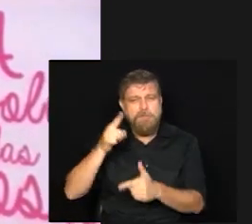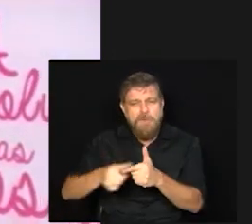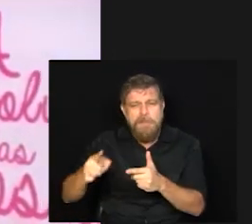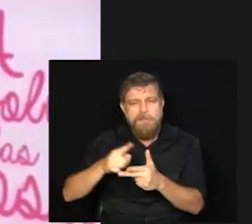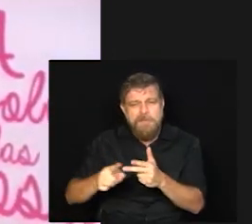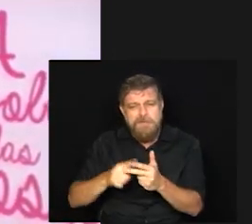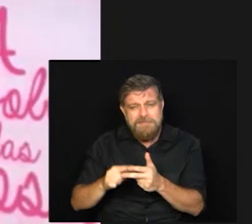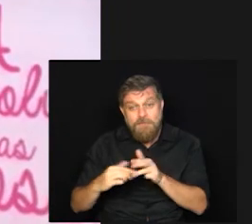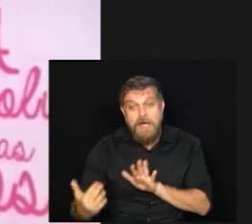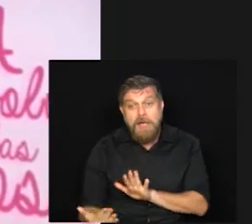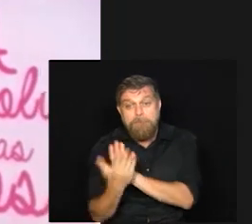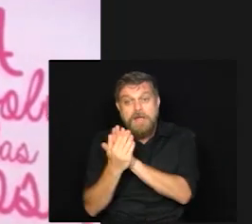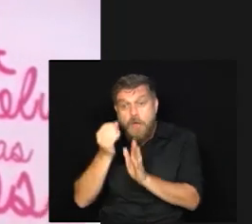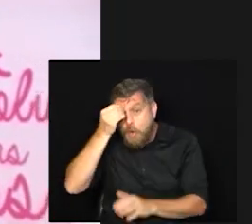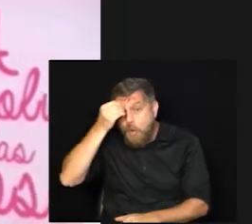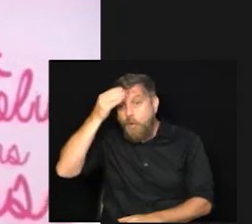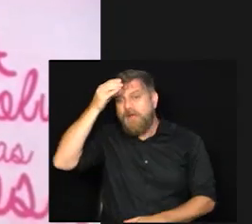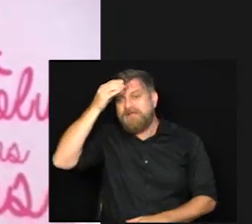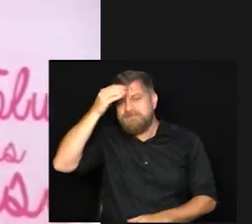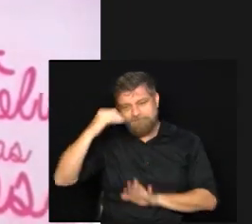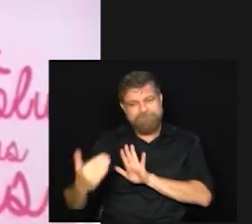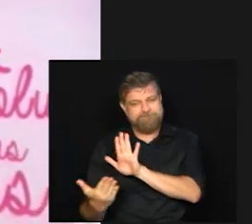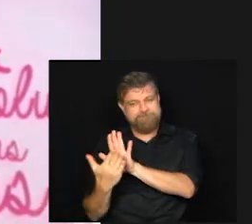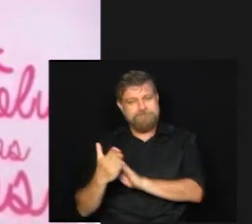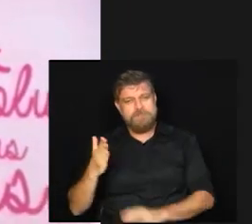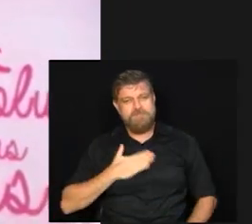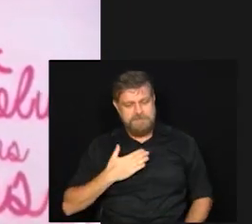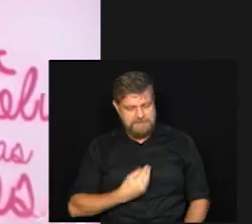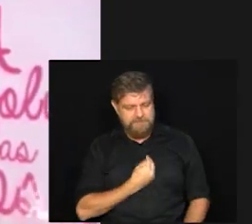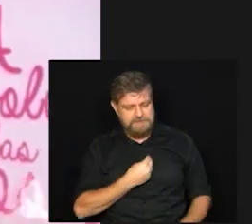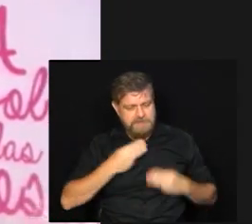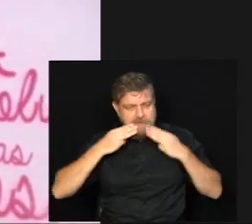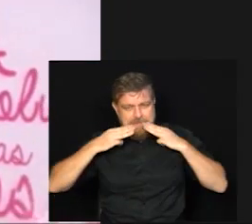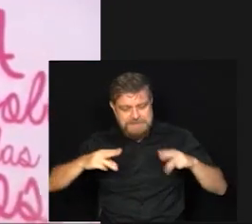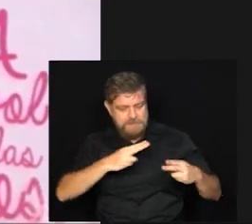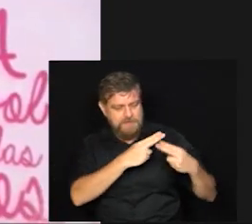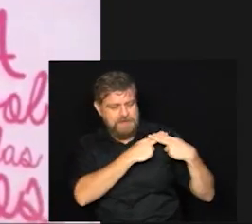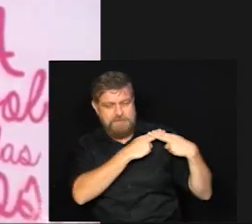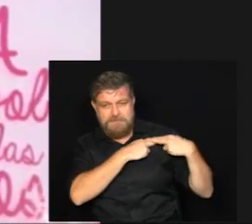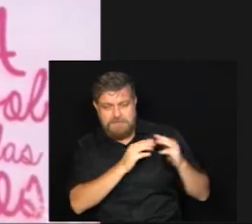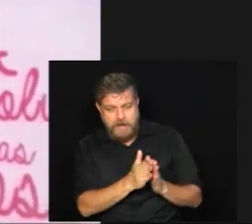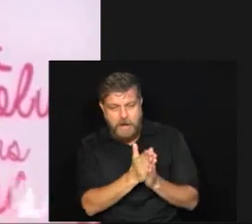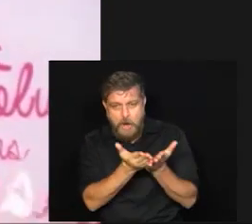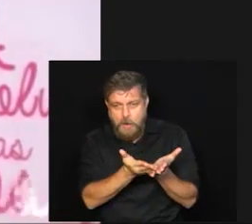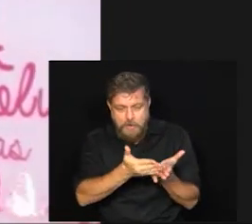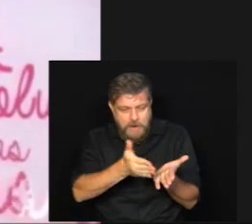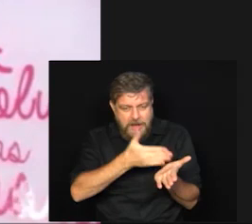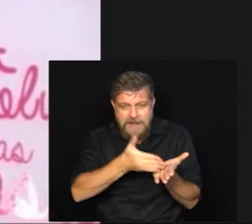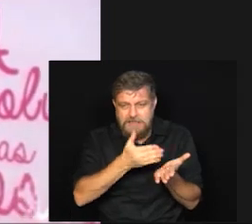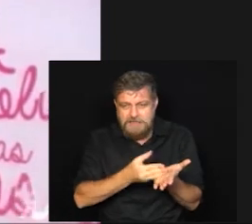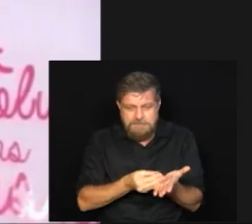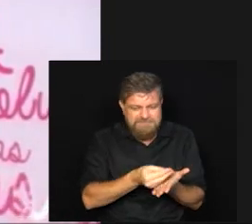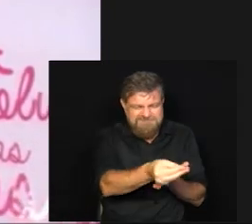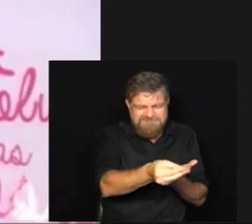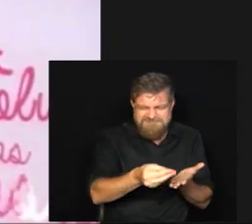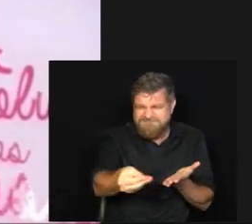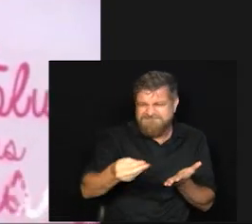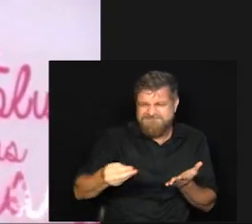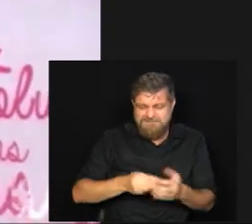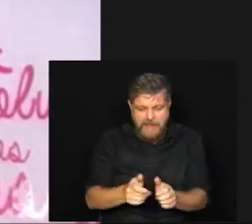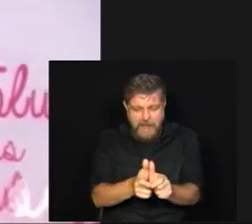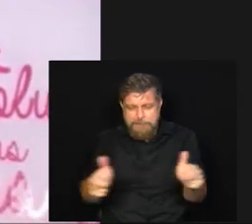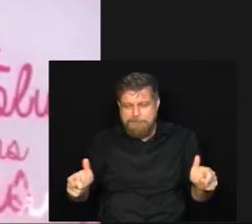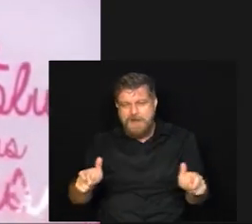para mim, Gabriel, é a minha missão de vida mesmo, levar os livros físicos para o maior número de pessoas